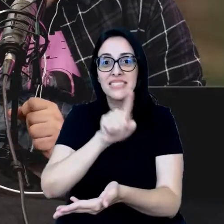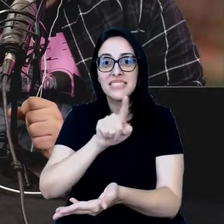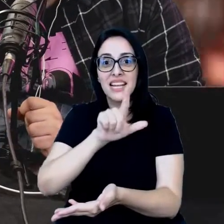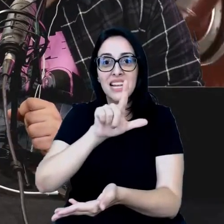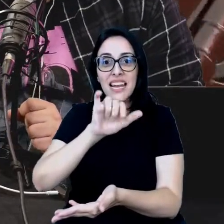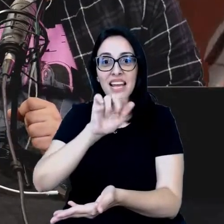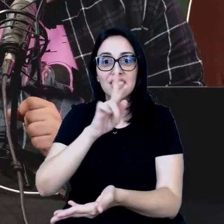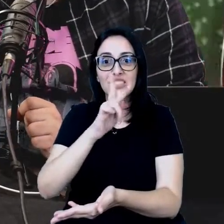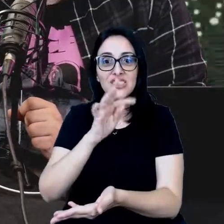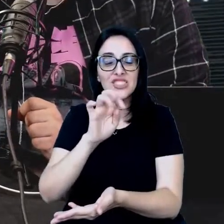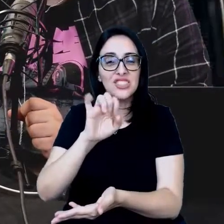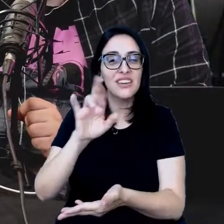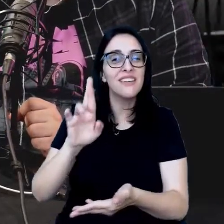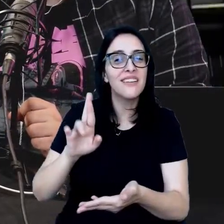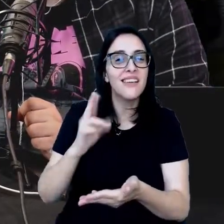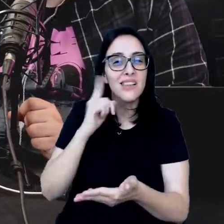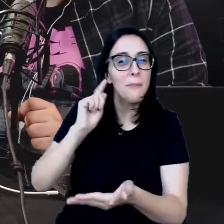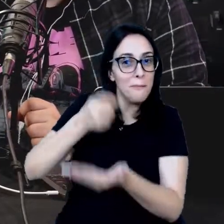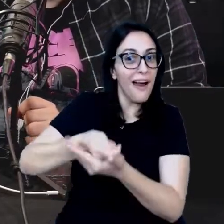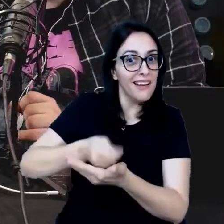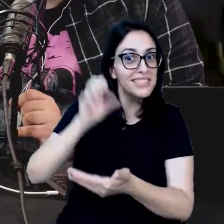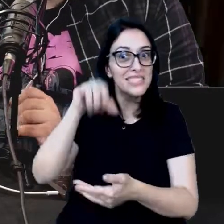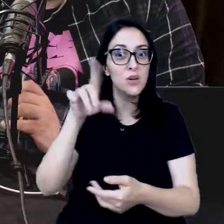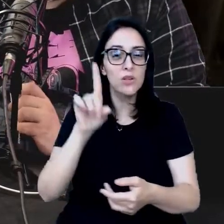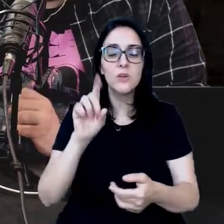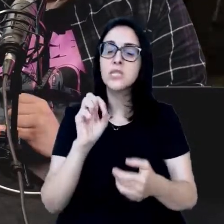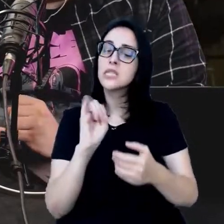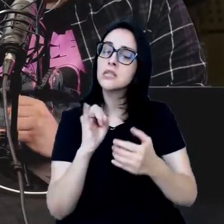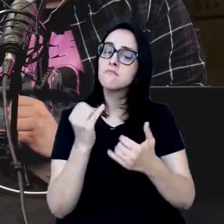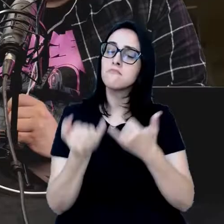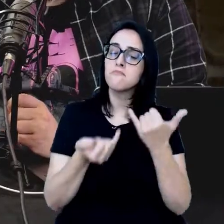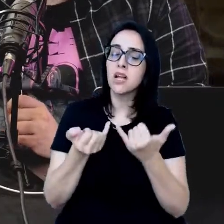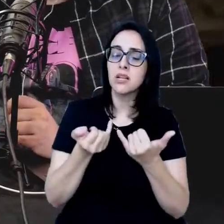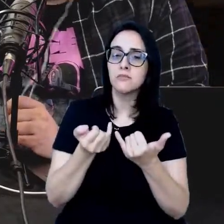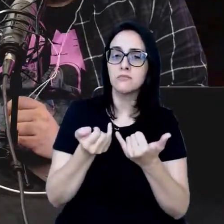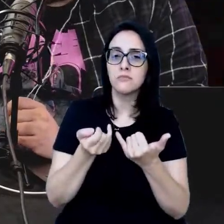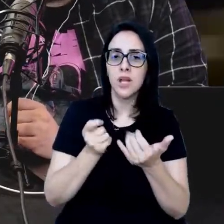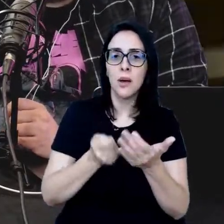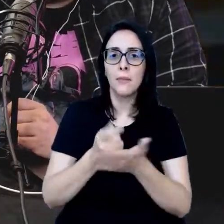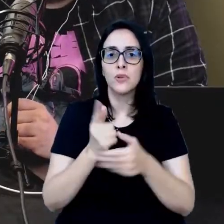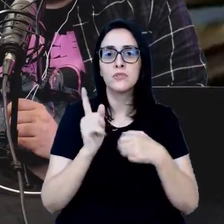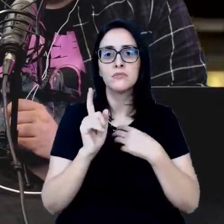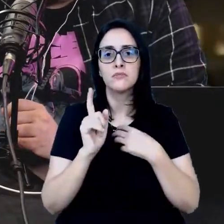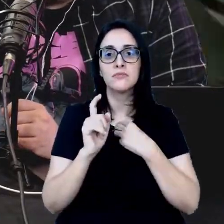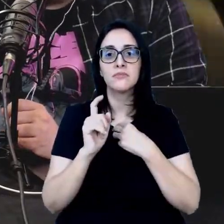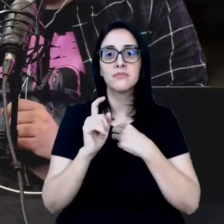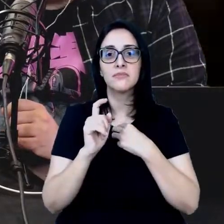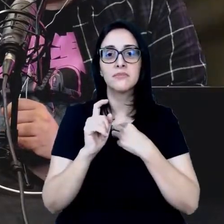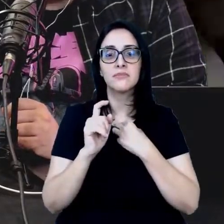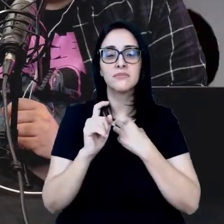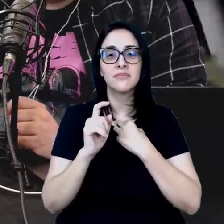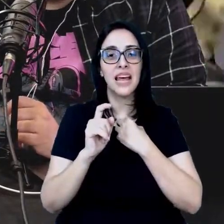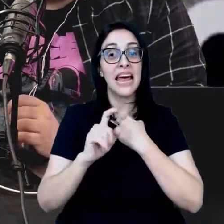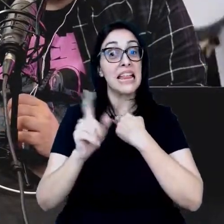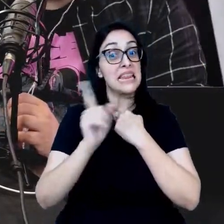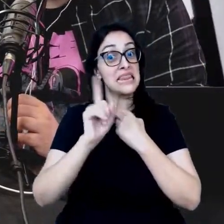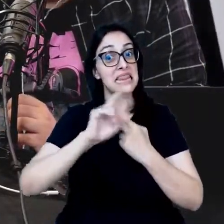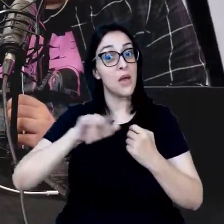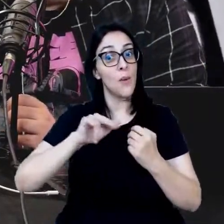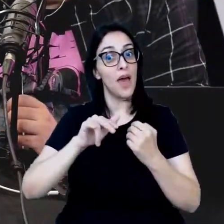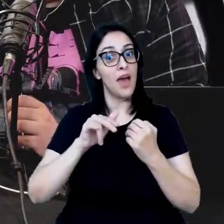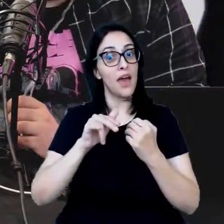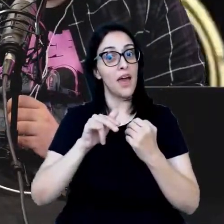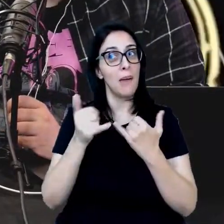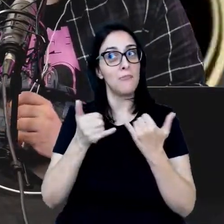pudesse ter um brinquedo desses... Pode real ser, doll. Não vale real doll, não vale não. Brinquedo